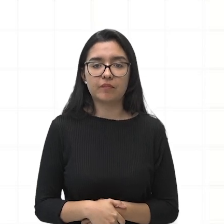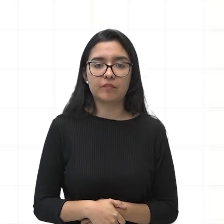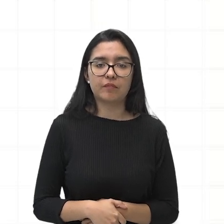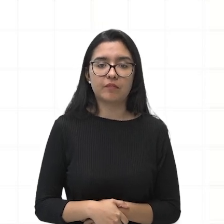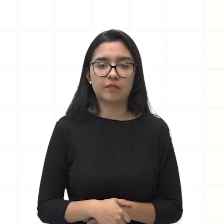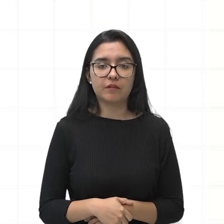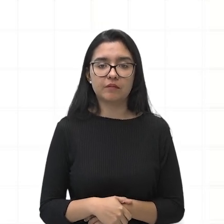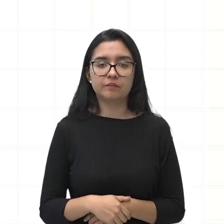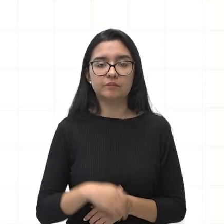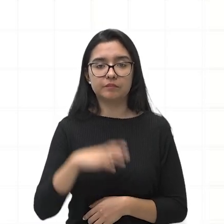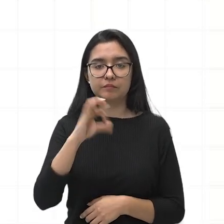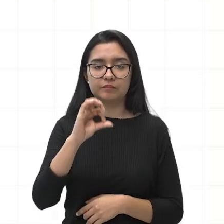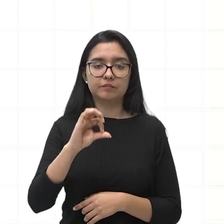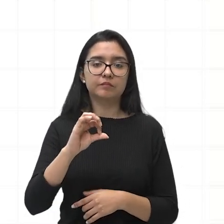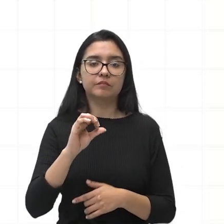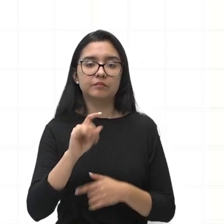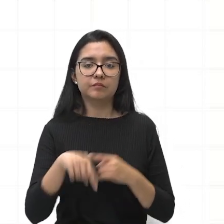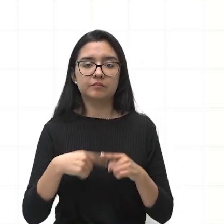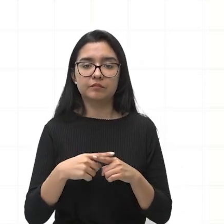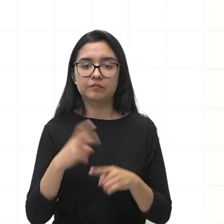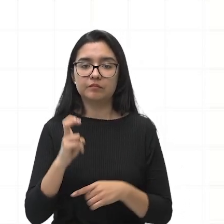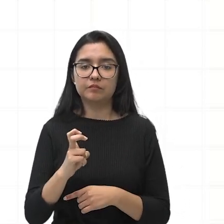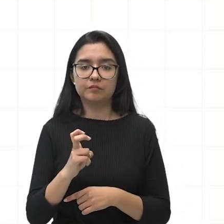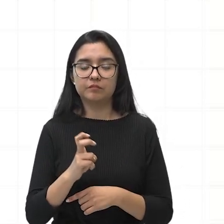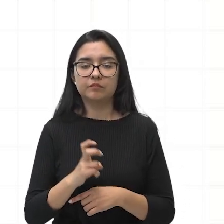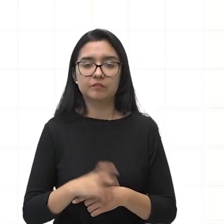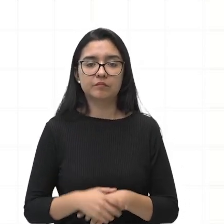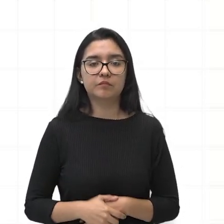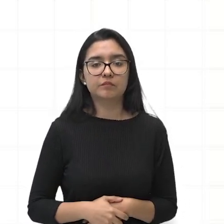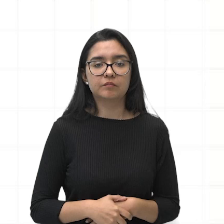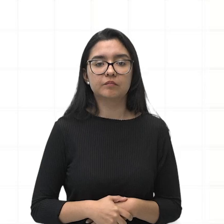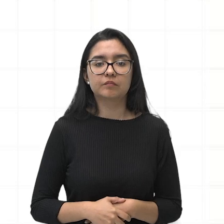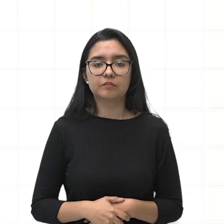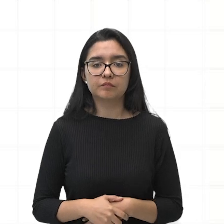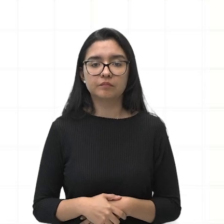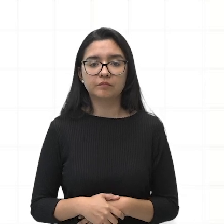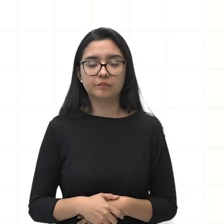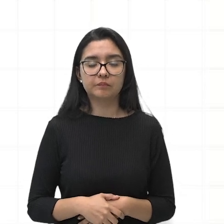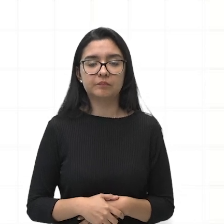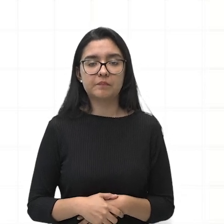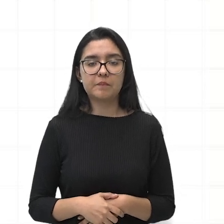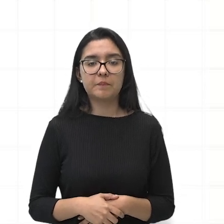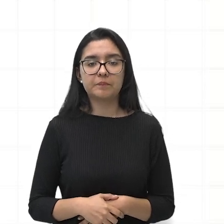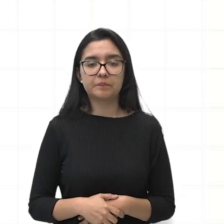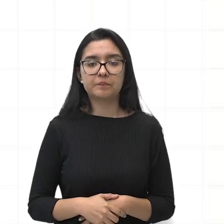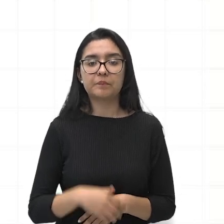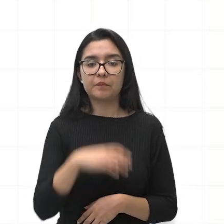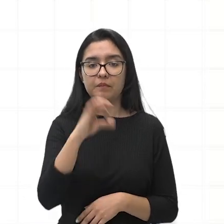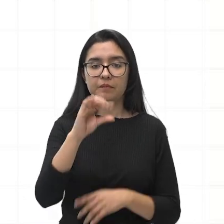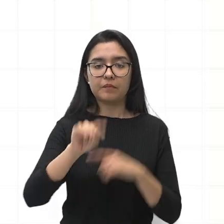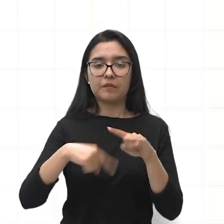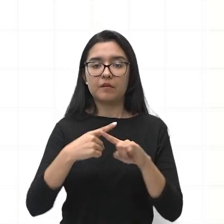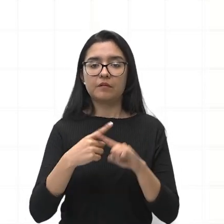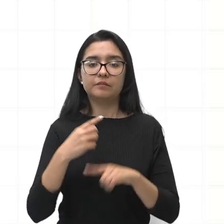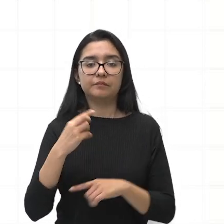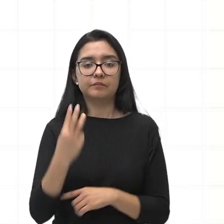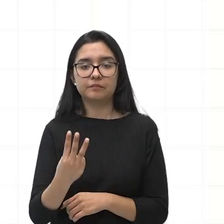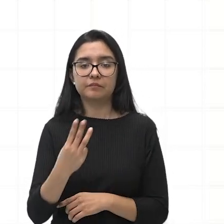9 vezes 5, 45 com 4, 49, vão 4. 9 vezes